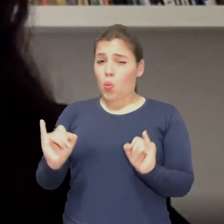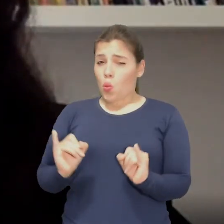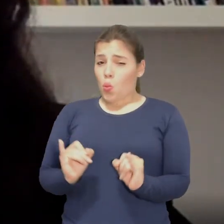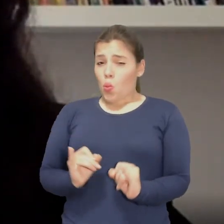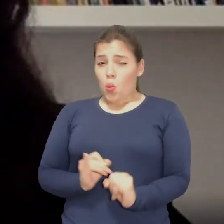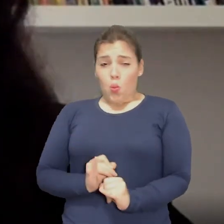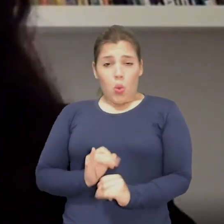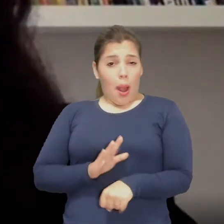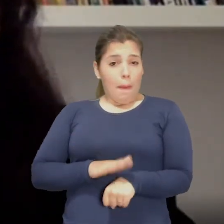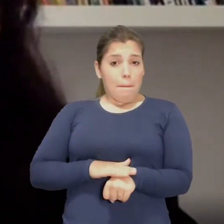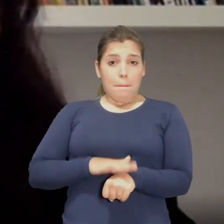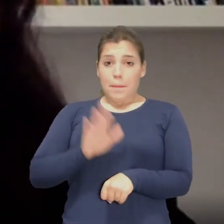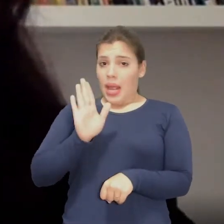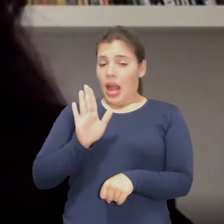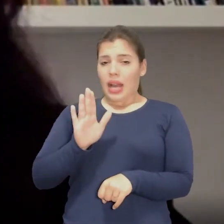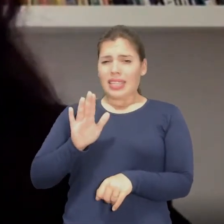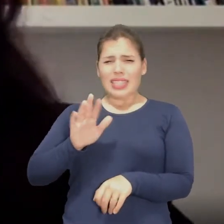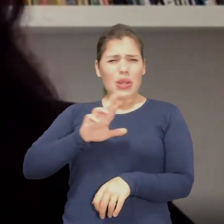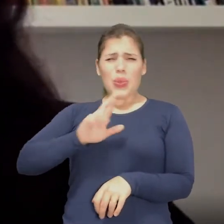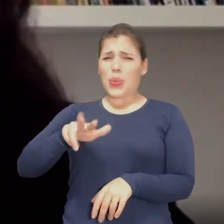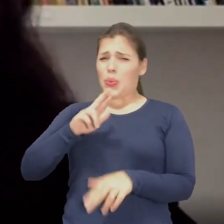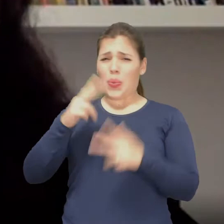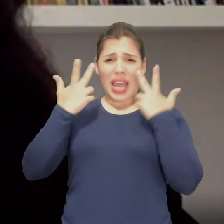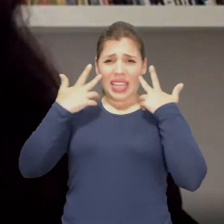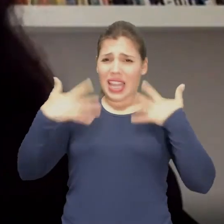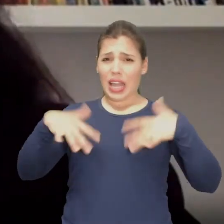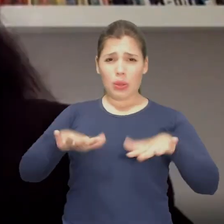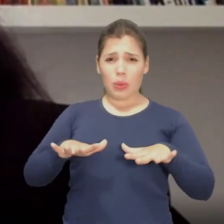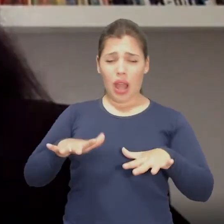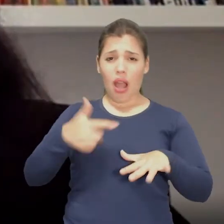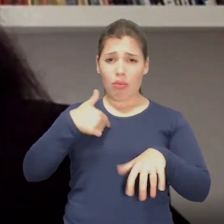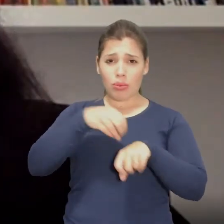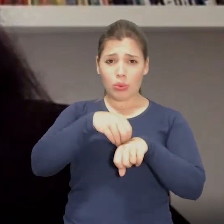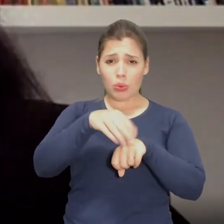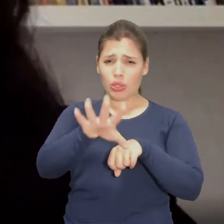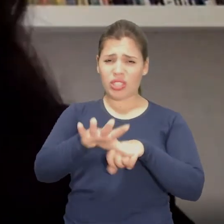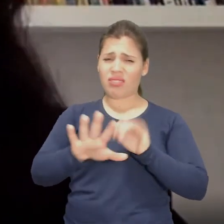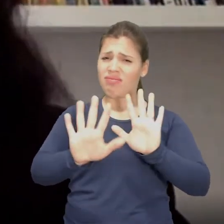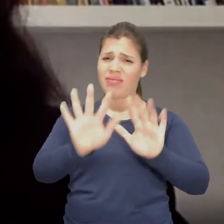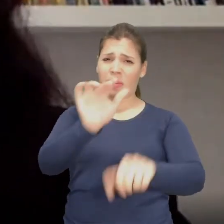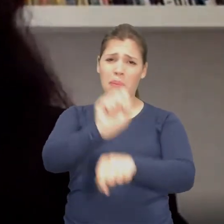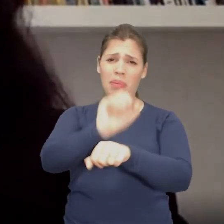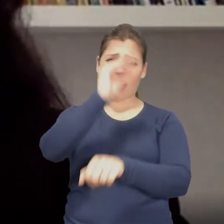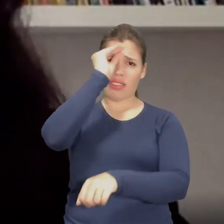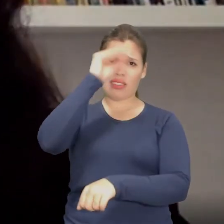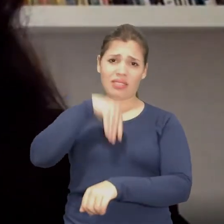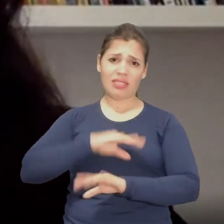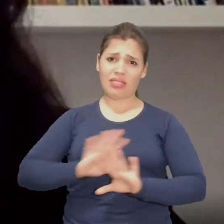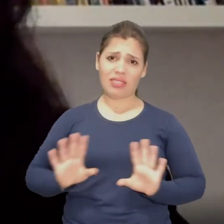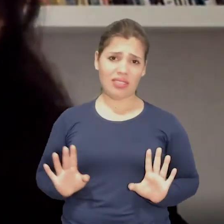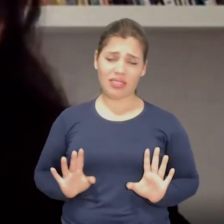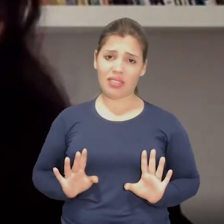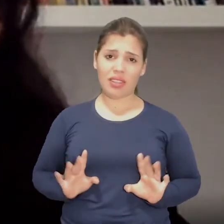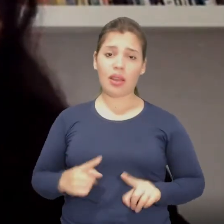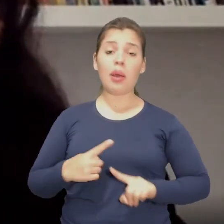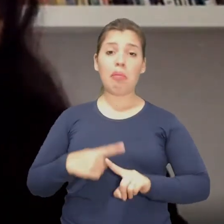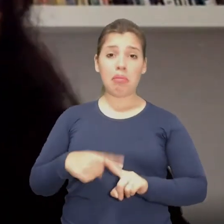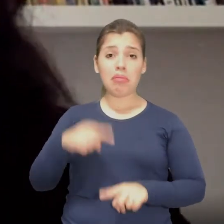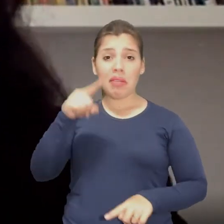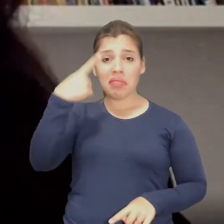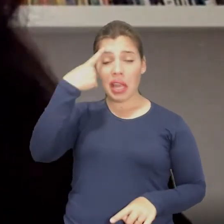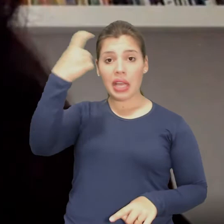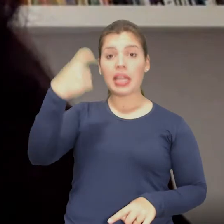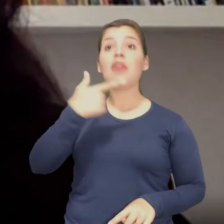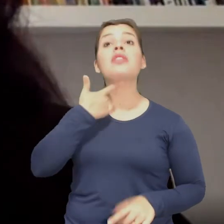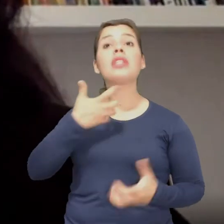natural, o normal para ela, a minha sugestão é: faça isso, desista. Então, assim, se a ideia